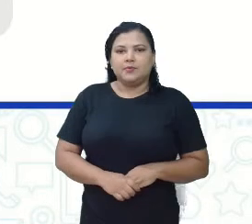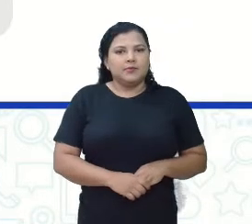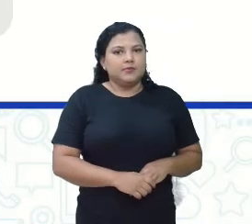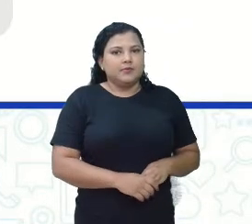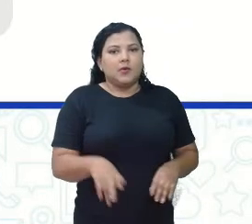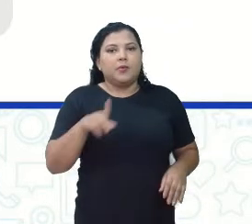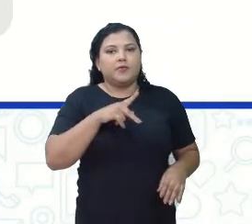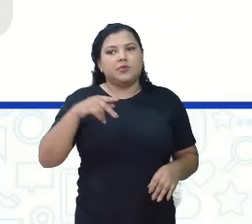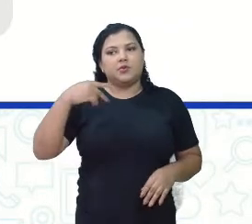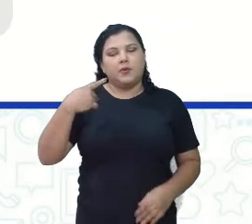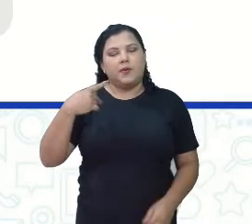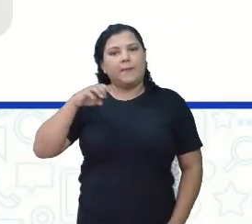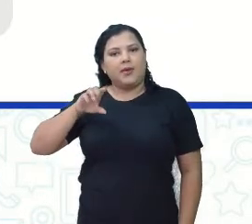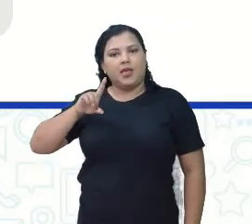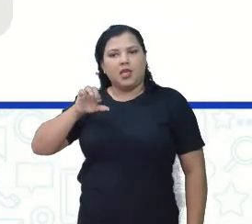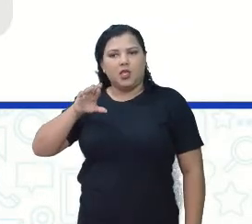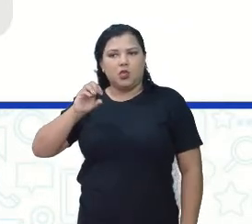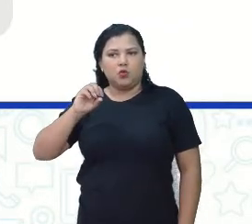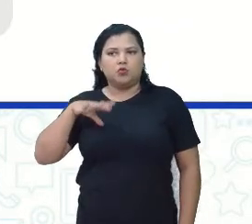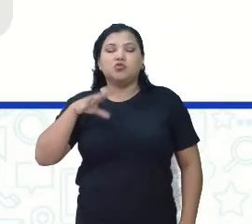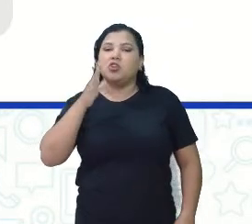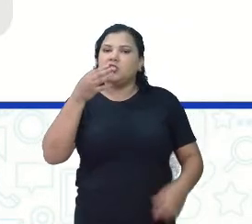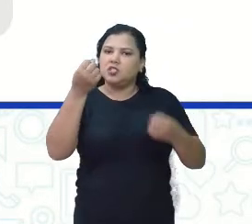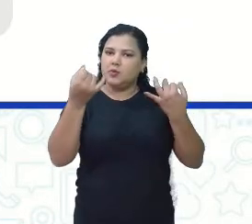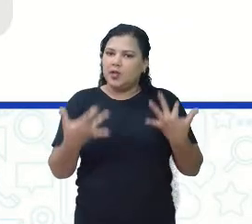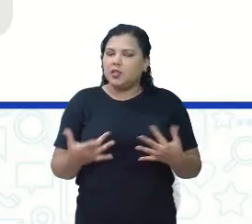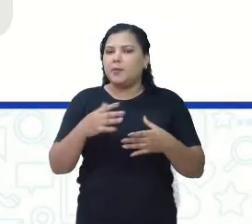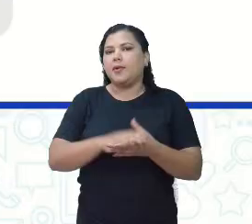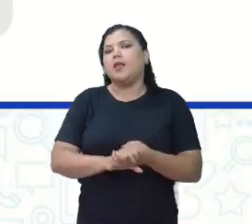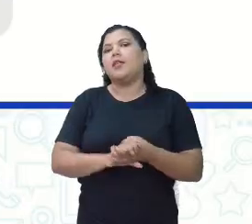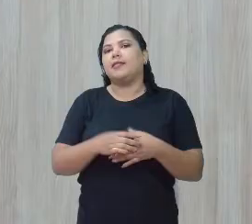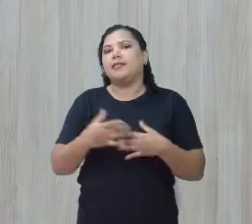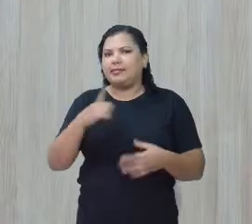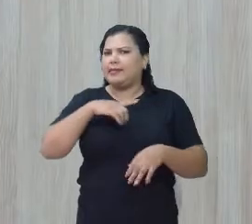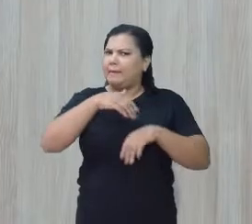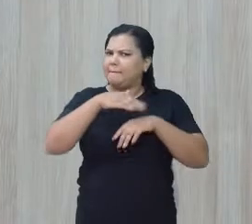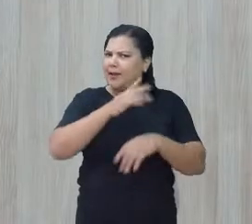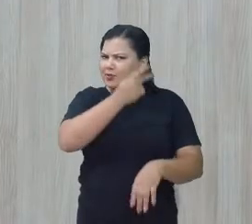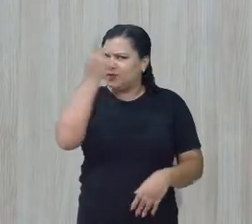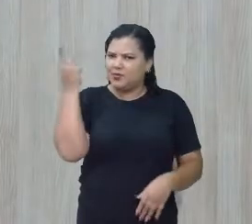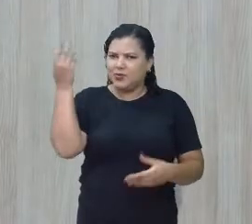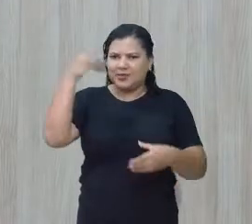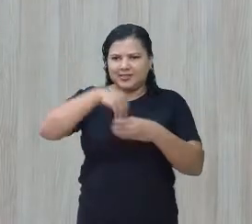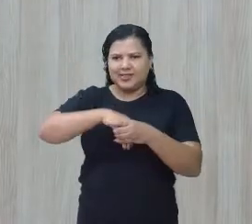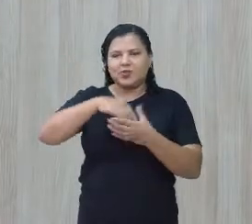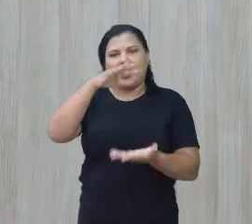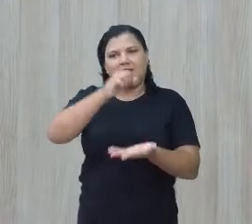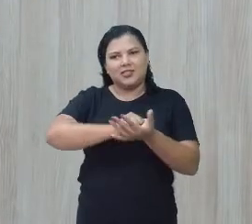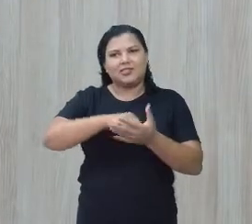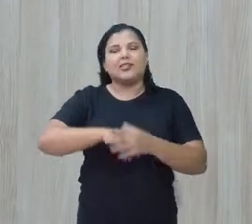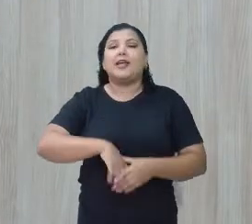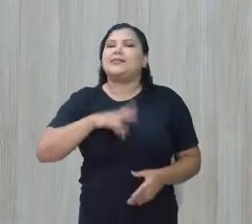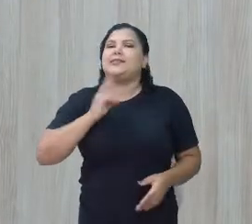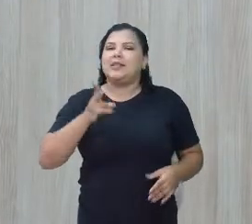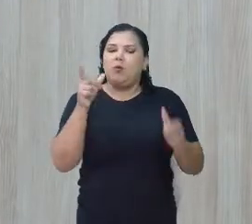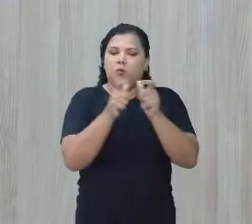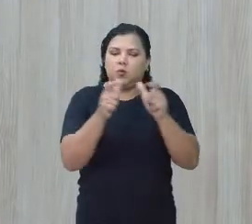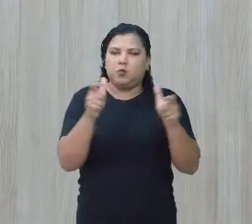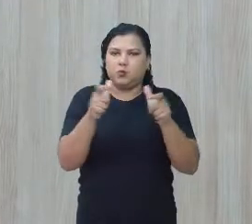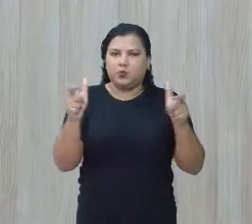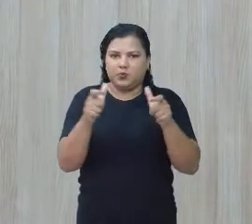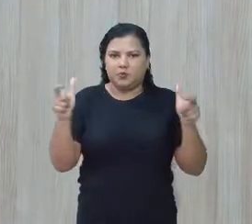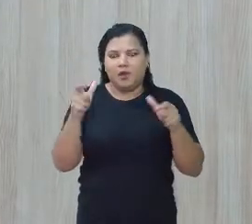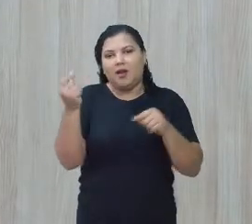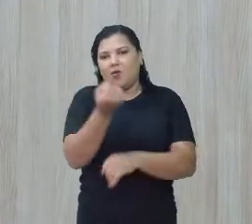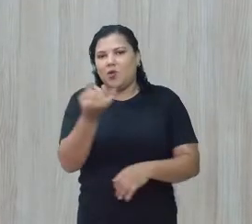essa atualização, né? Aqui tem 8,44, eu acho que já tem mais gente nesse canal. Então, está cada vez mais crescendo aí